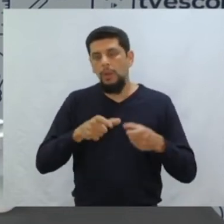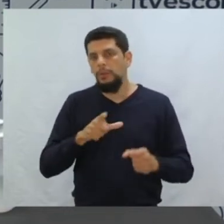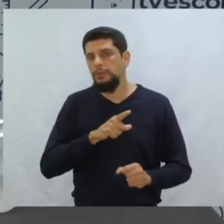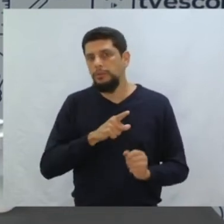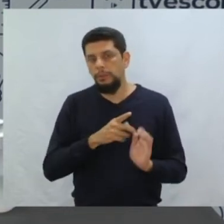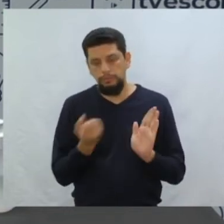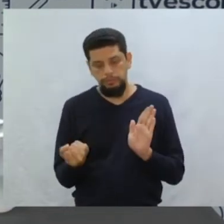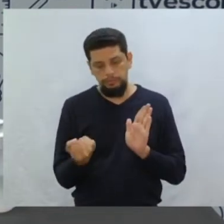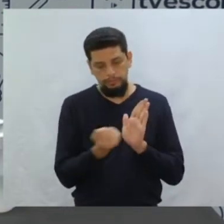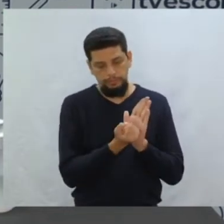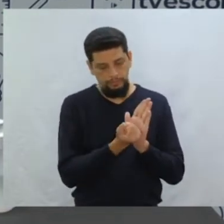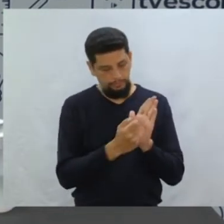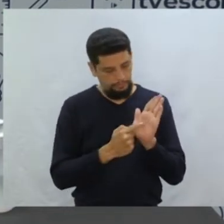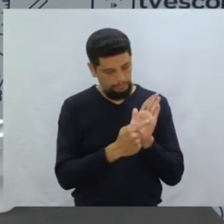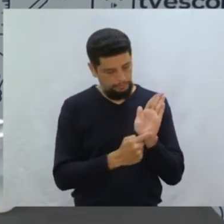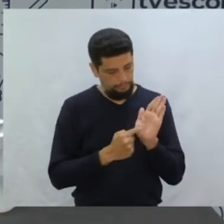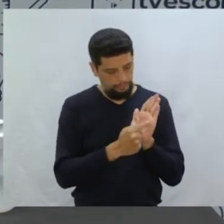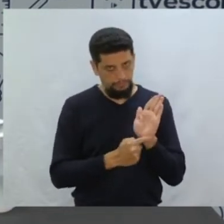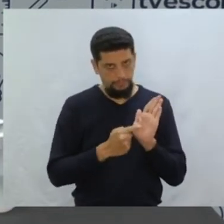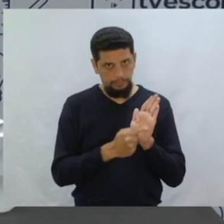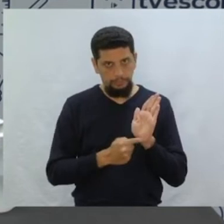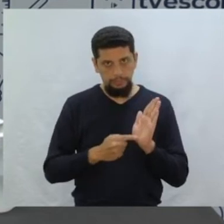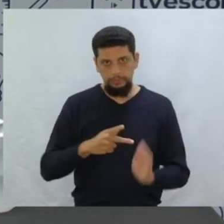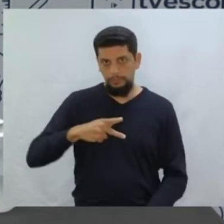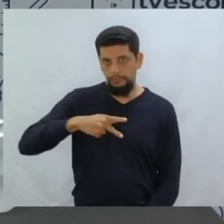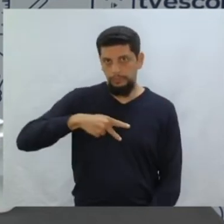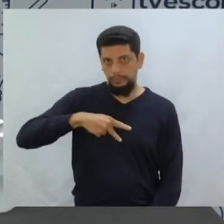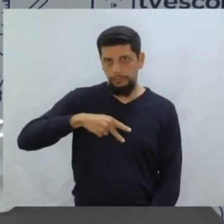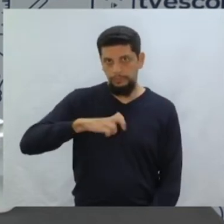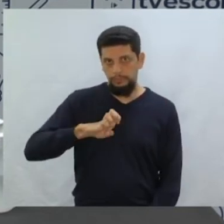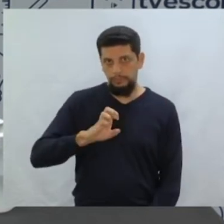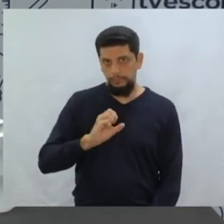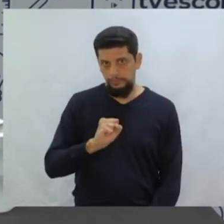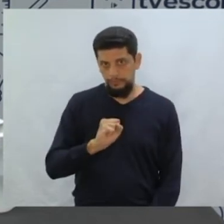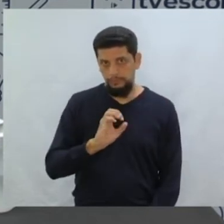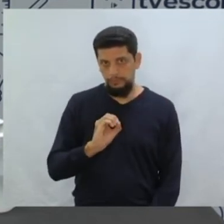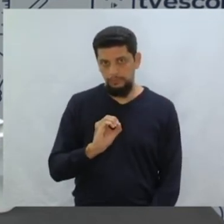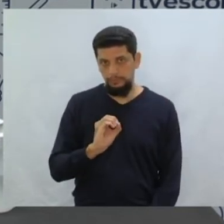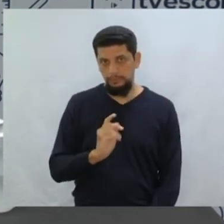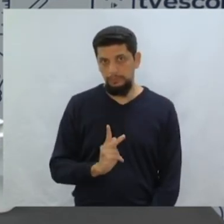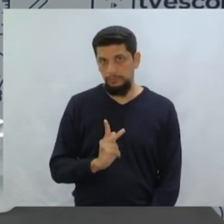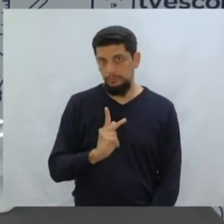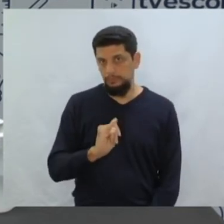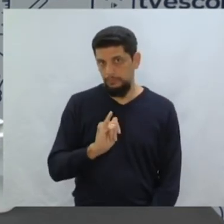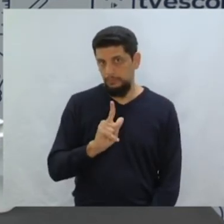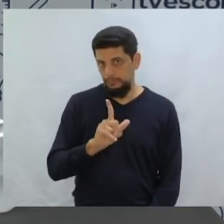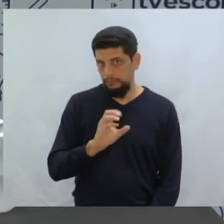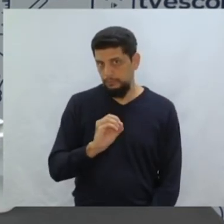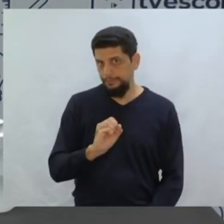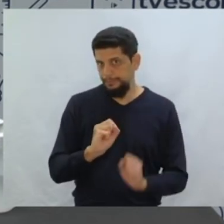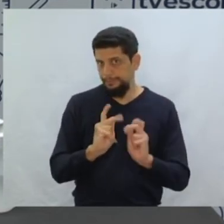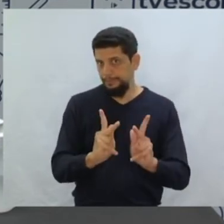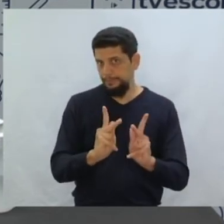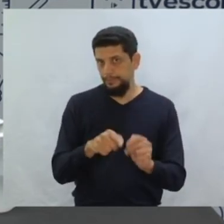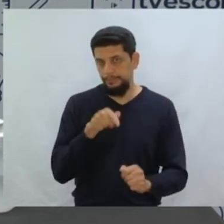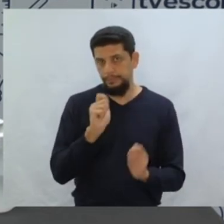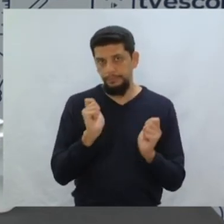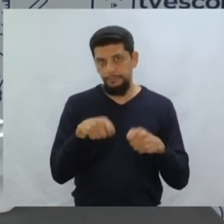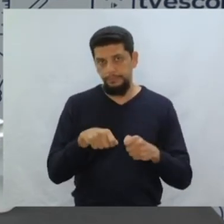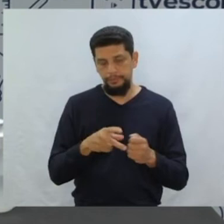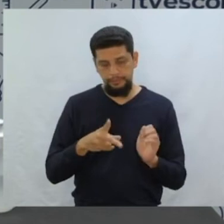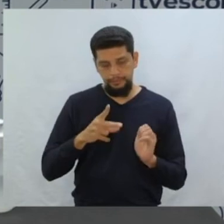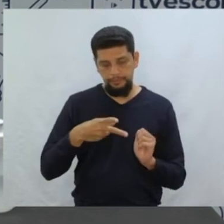procurar aonde que tá marcando, tá, o quilo desse teu produto, dessa tua